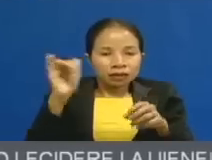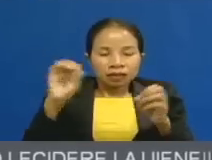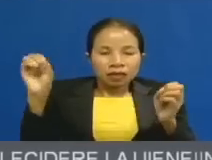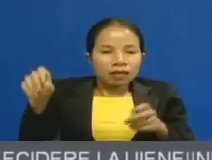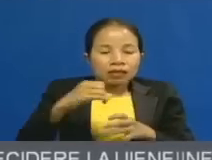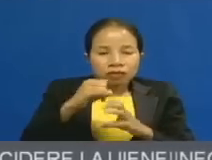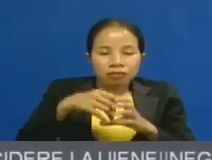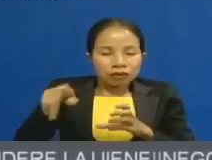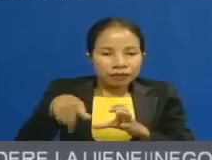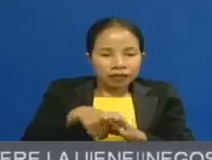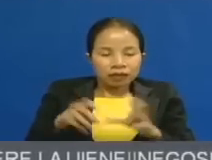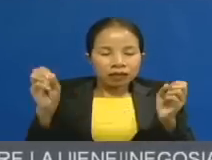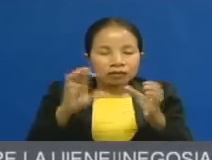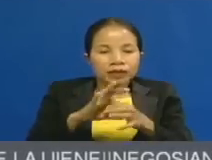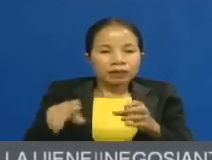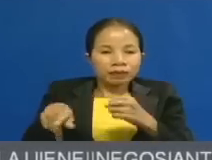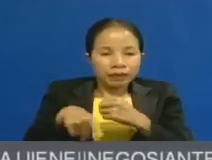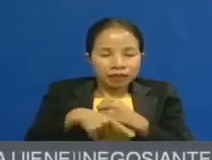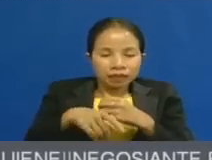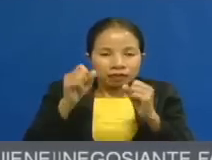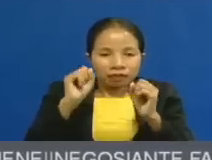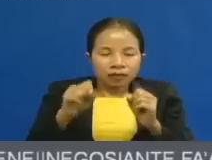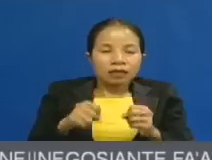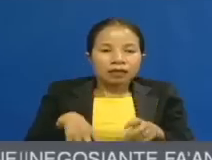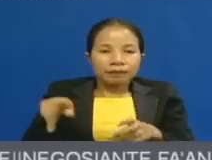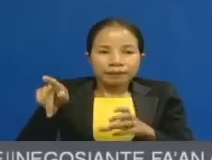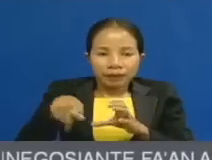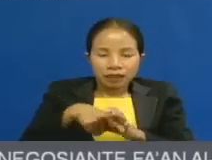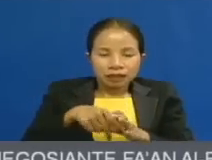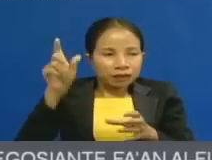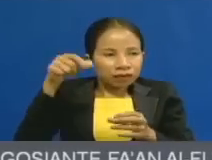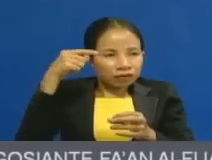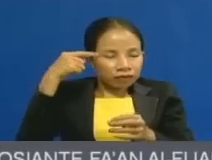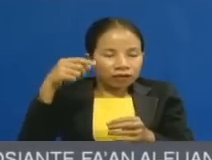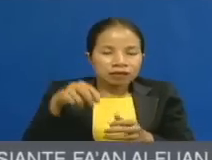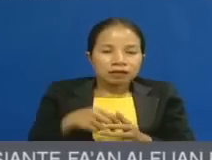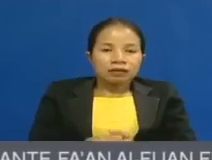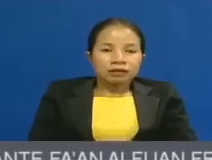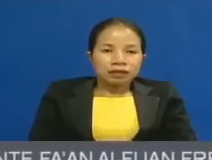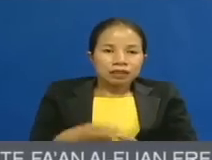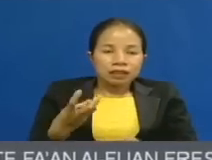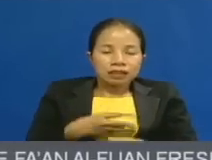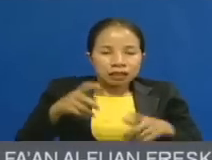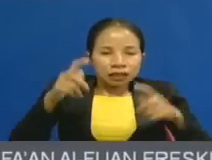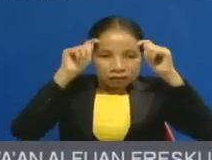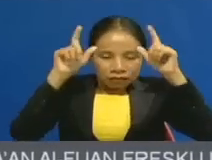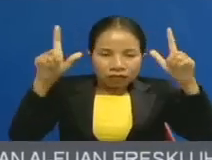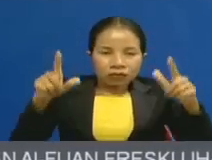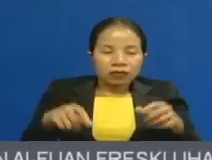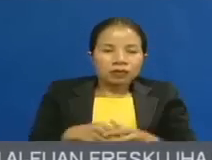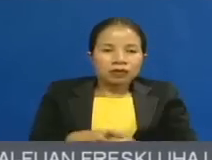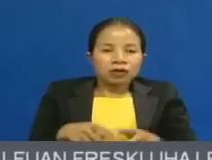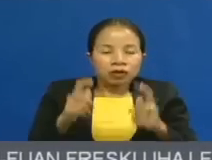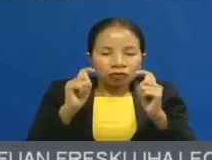lar la os membro do partido bele halu parte ia ninia governação e ita timormos koko at